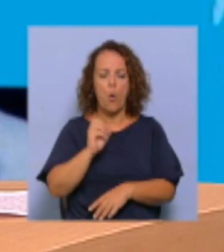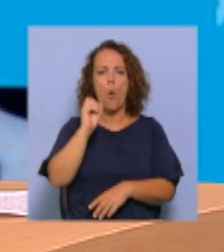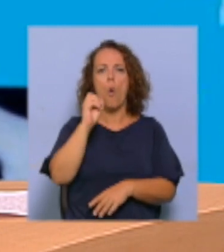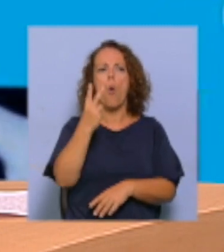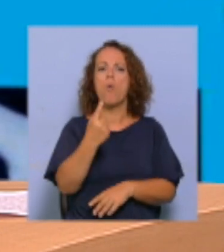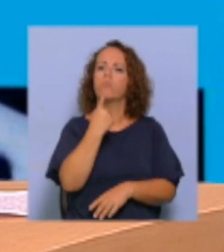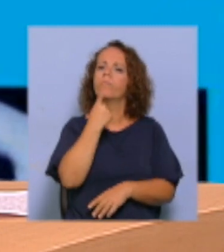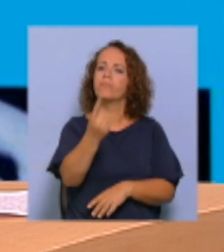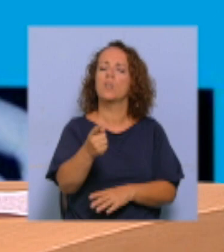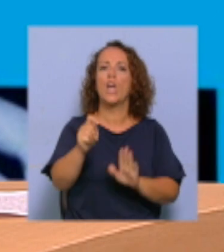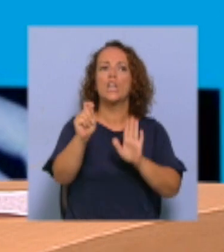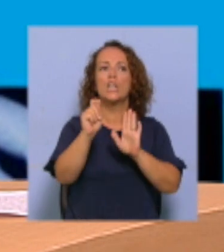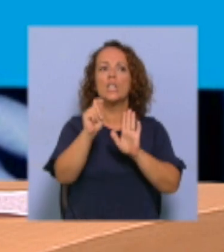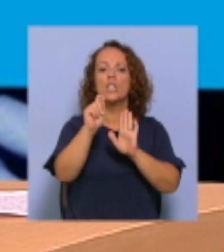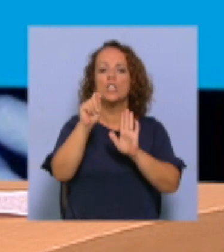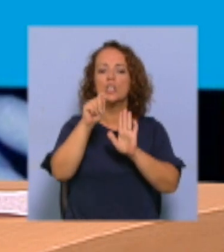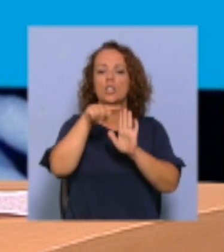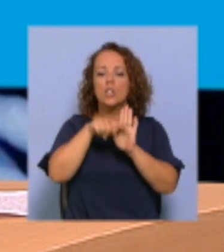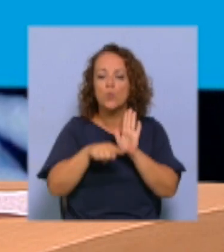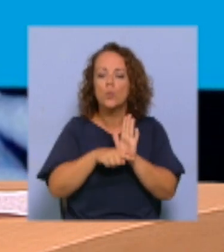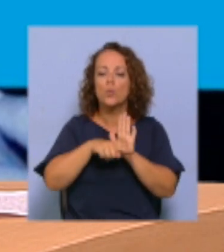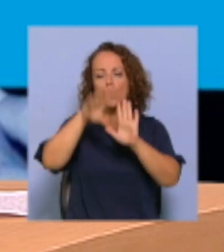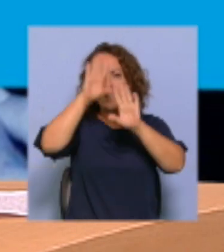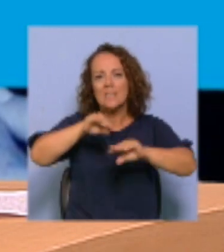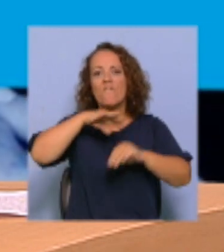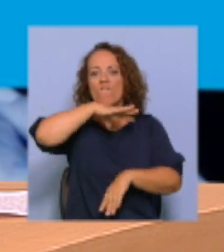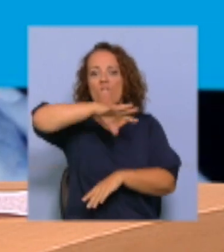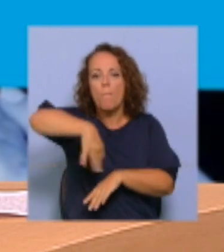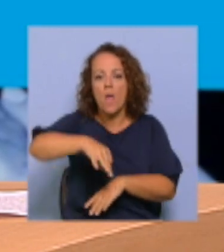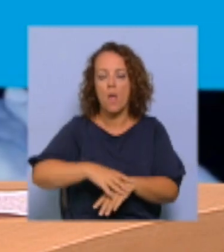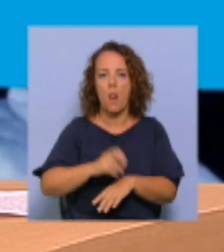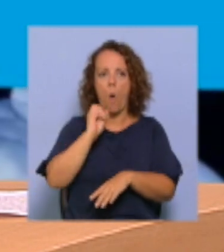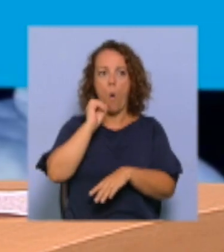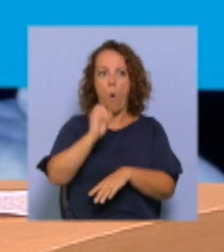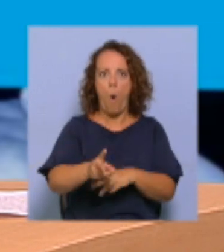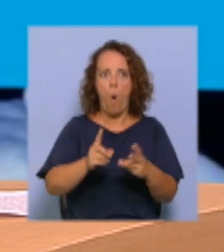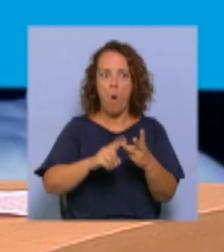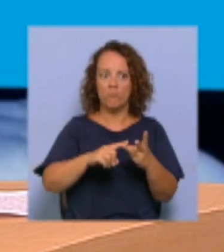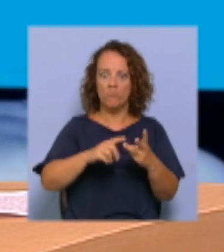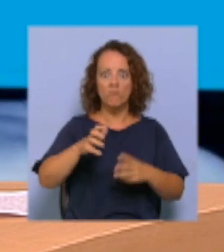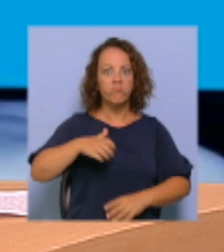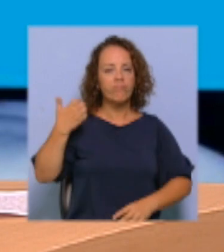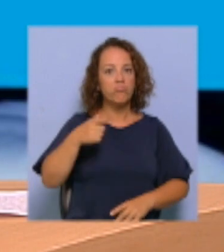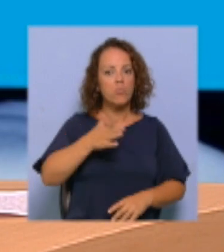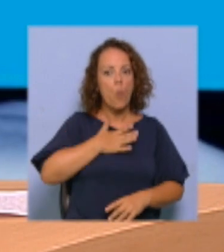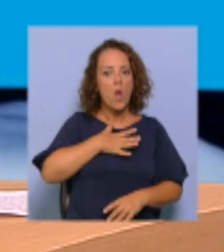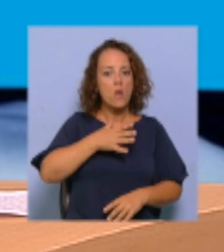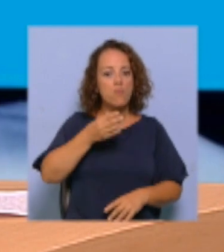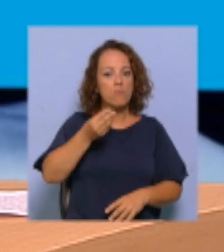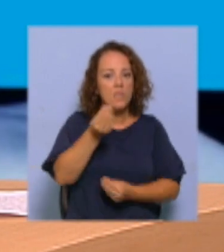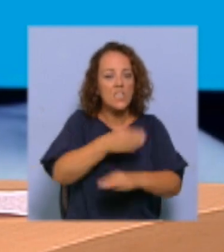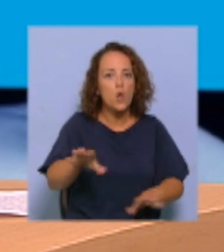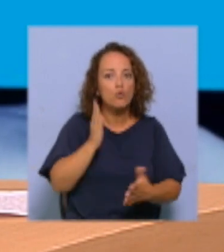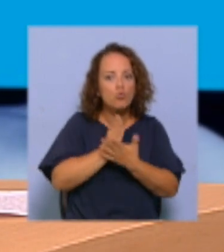de ensino familiar, não são uns radicais que não querem que as crianças estudem e que